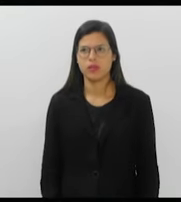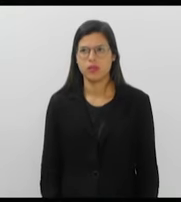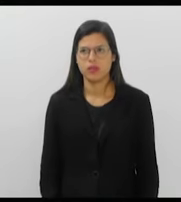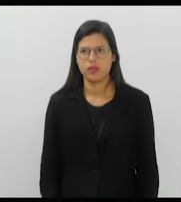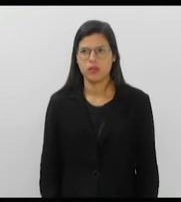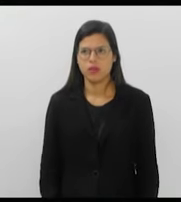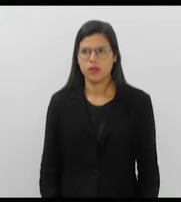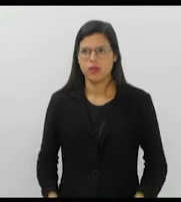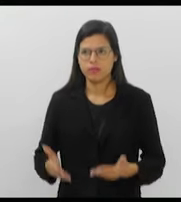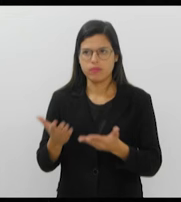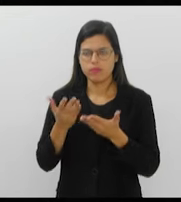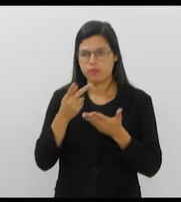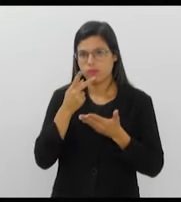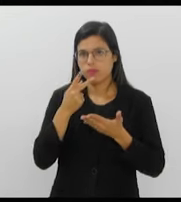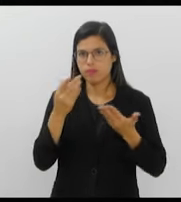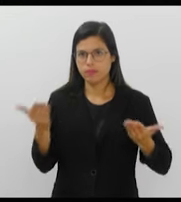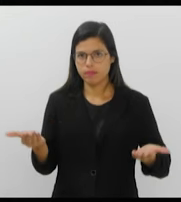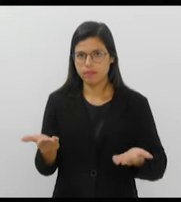Quero falar hoje